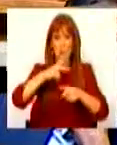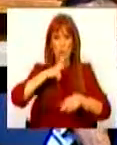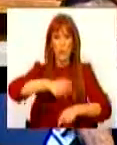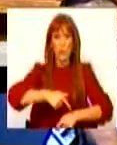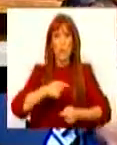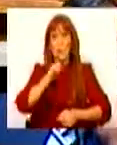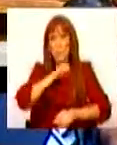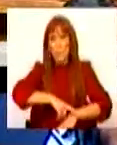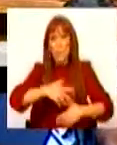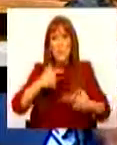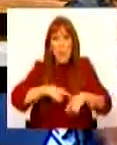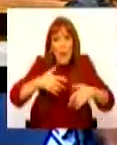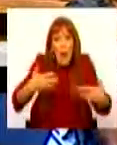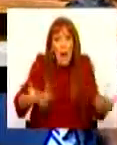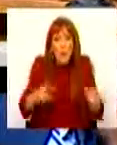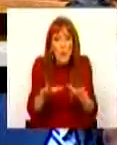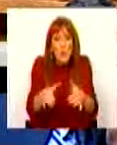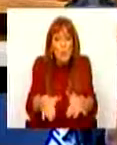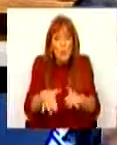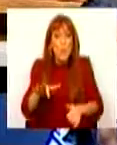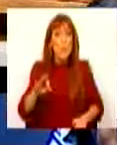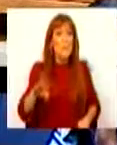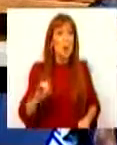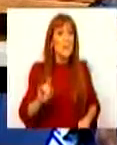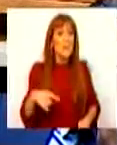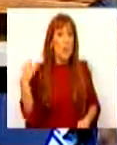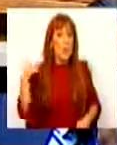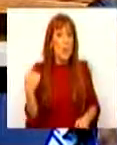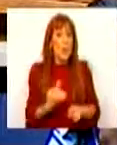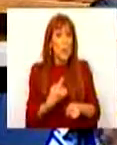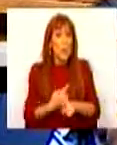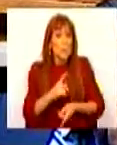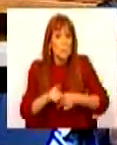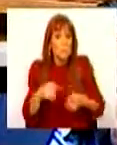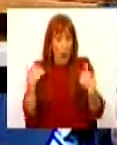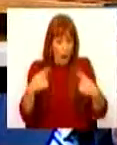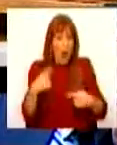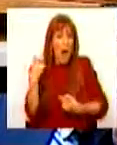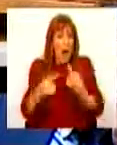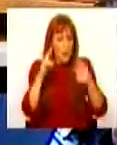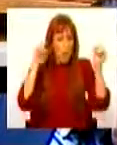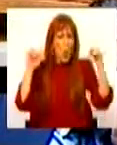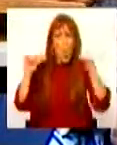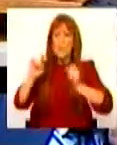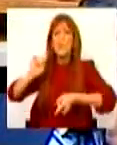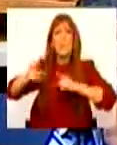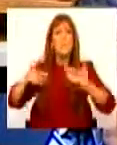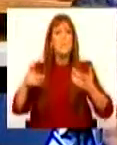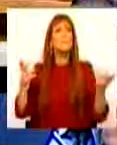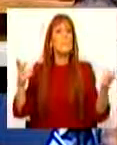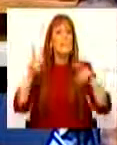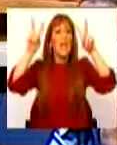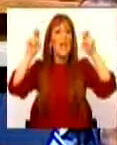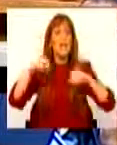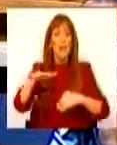que eventualmente, neste momento, no grupo parlamentar do PS, a única coisa em que haverá algum consenso será sobre o